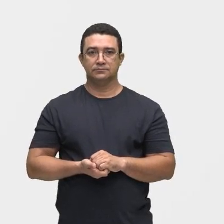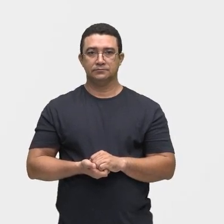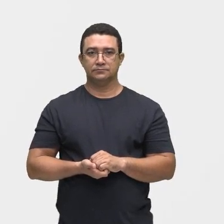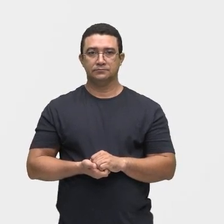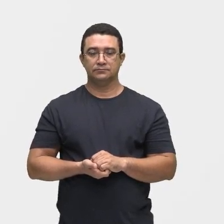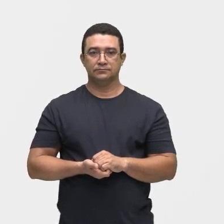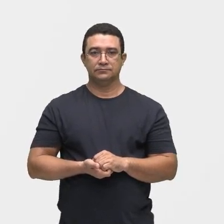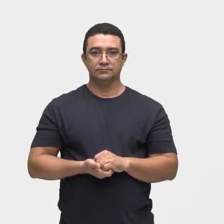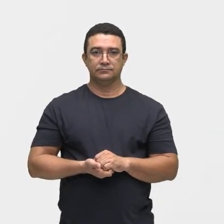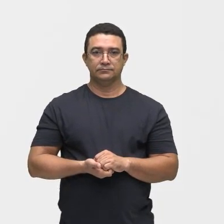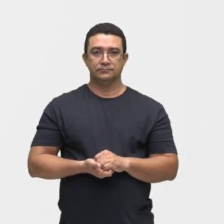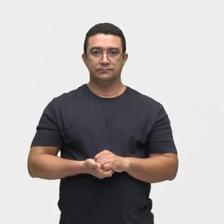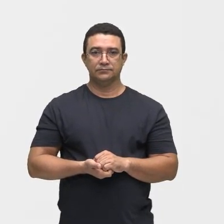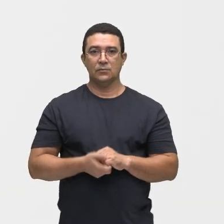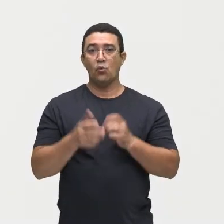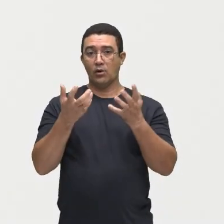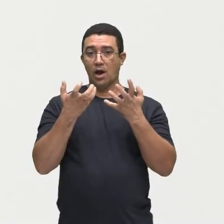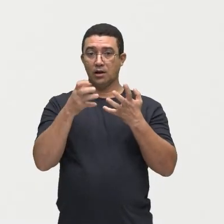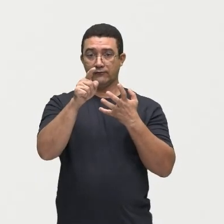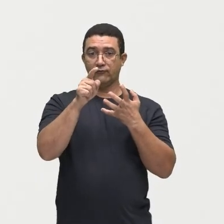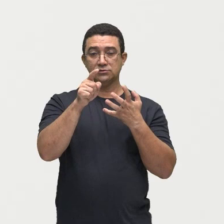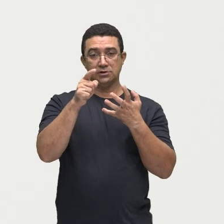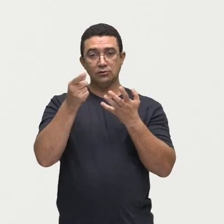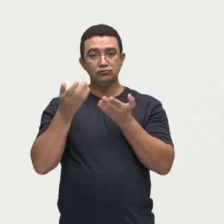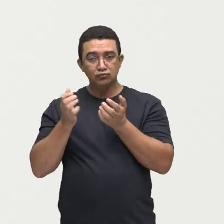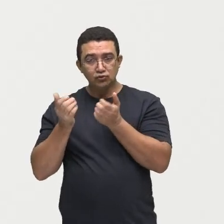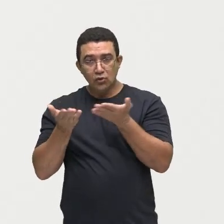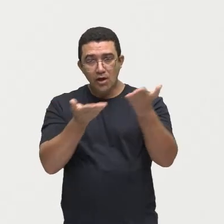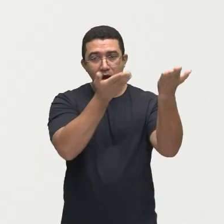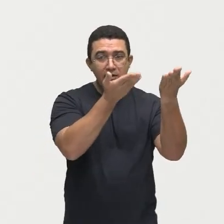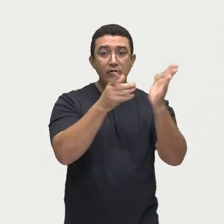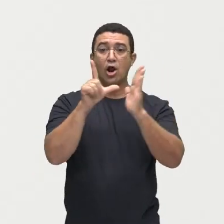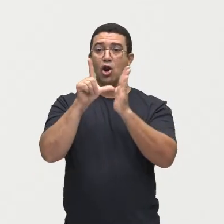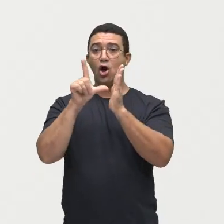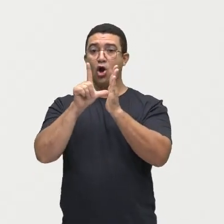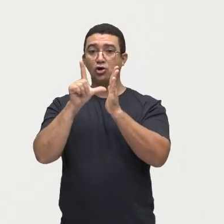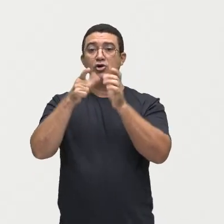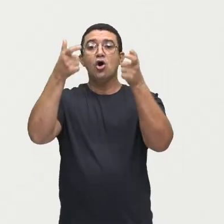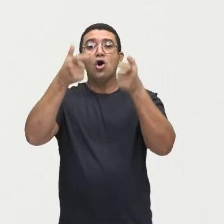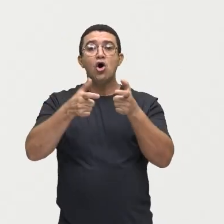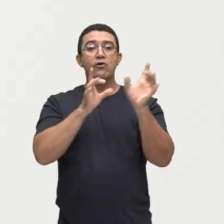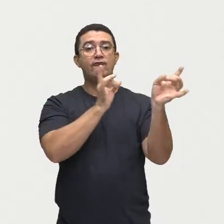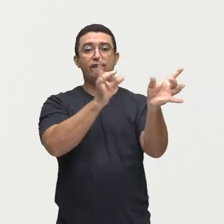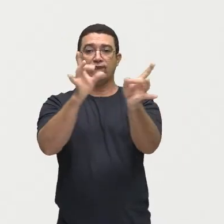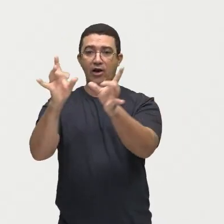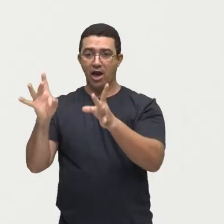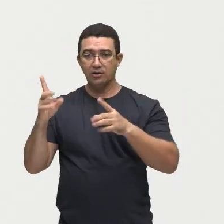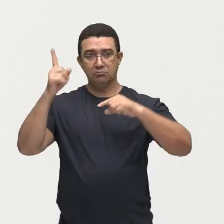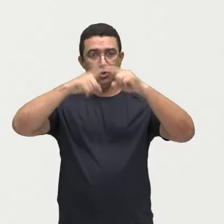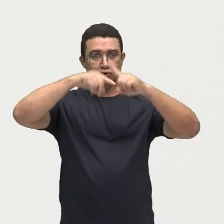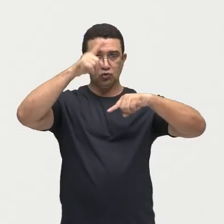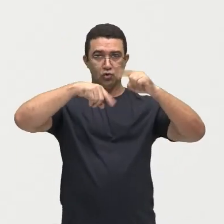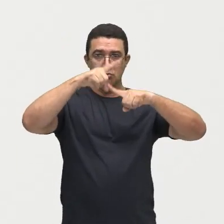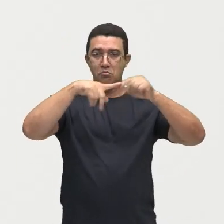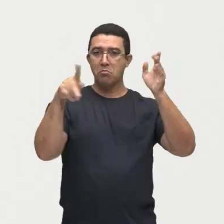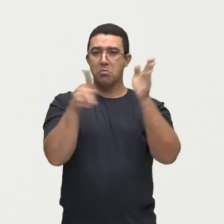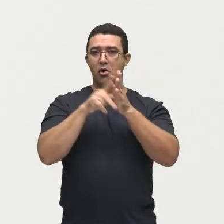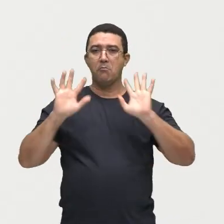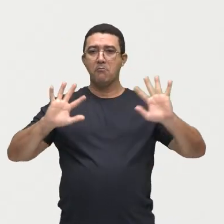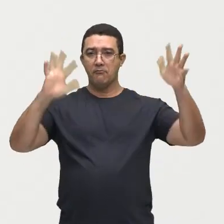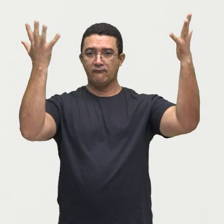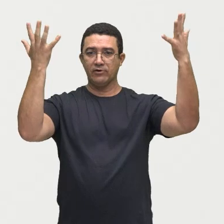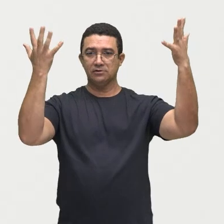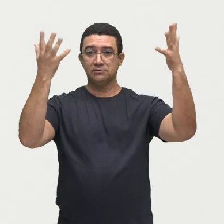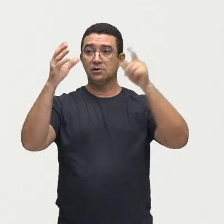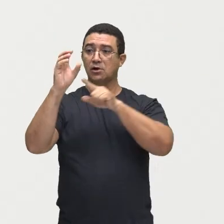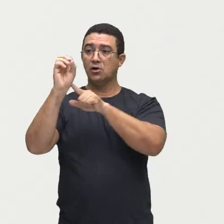Olha só. Quero que você me leve à loja onde vendem produtos para a festa. Onde é